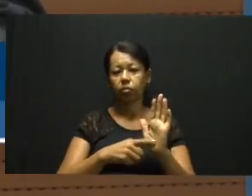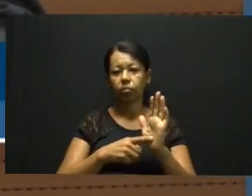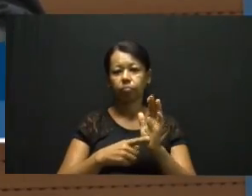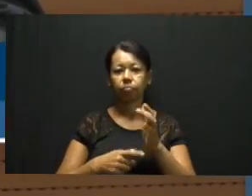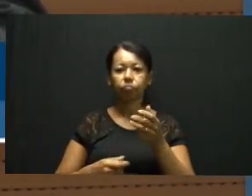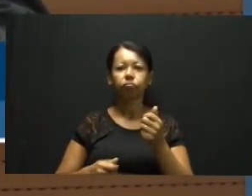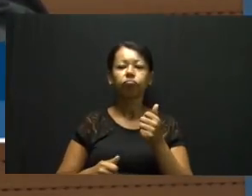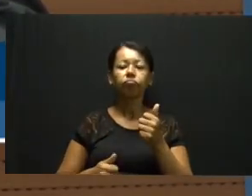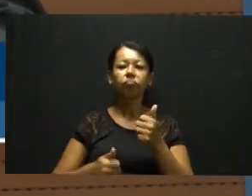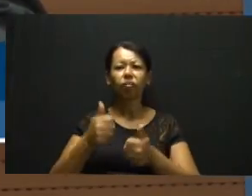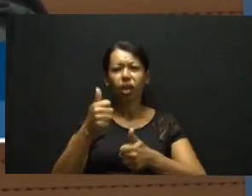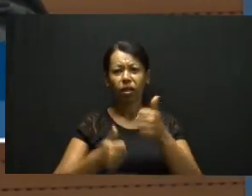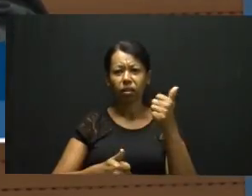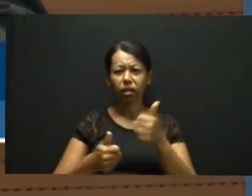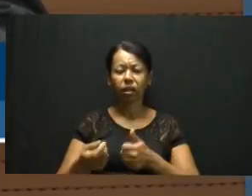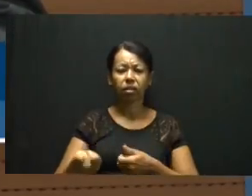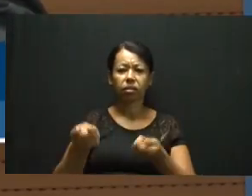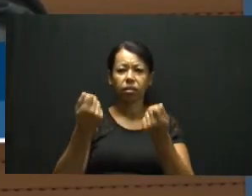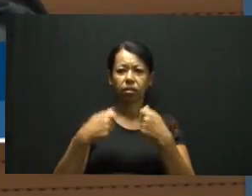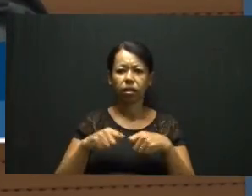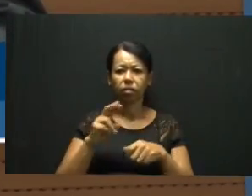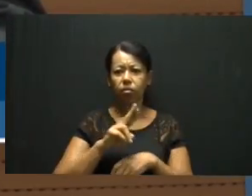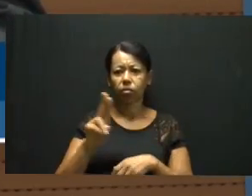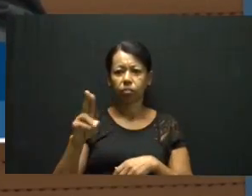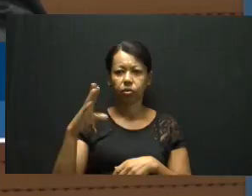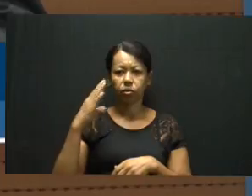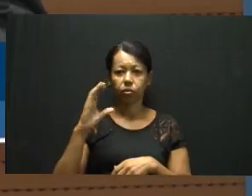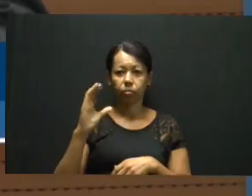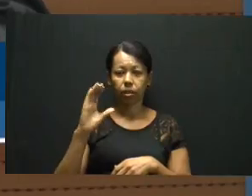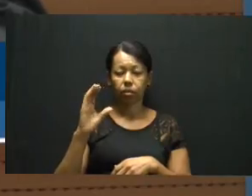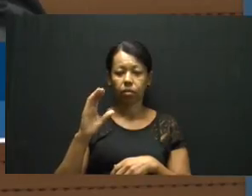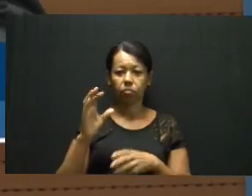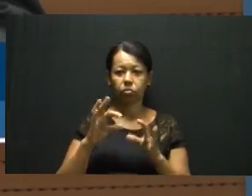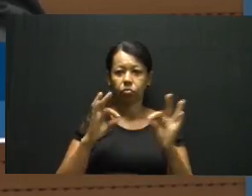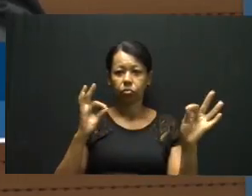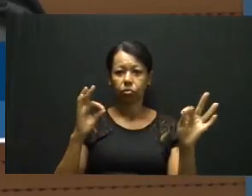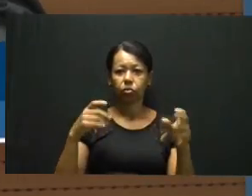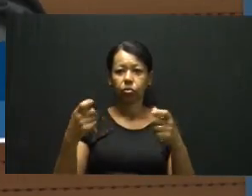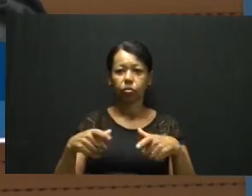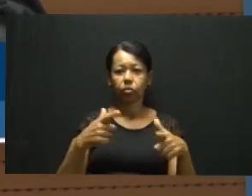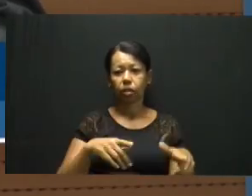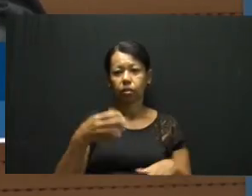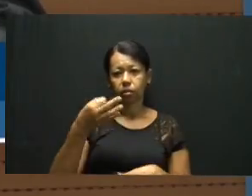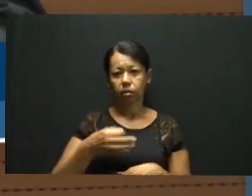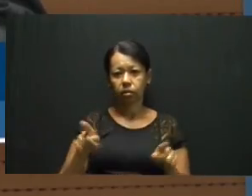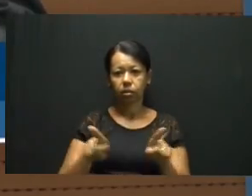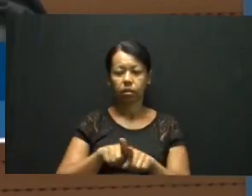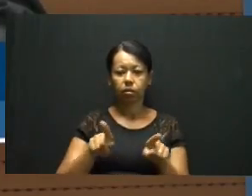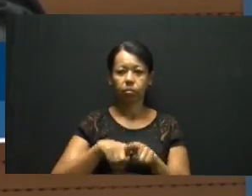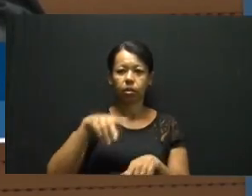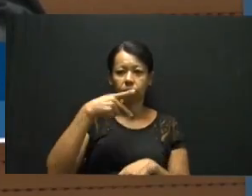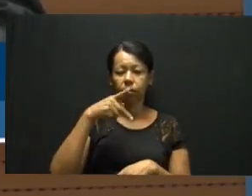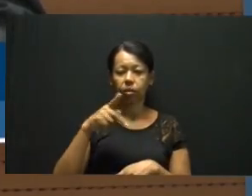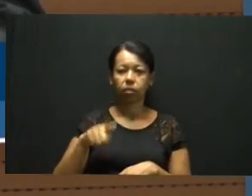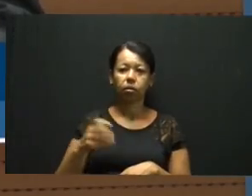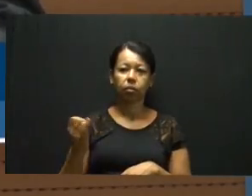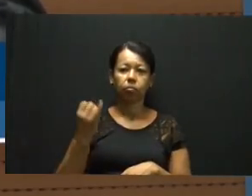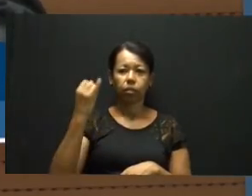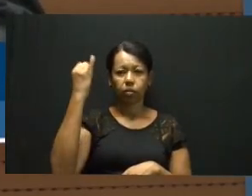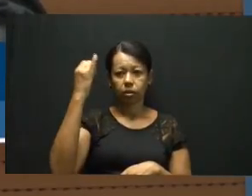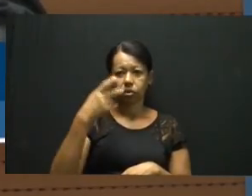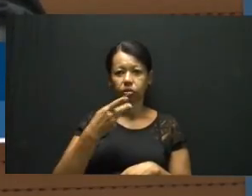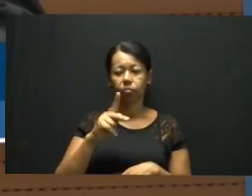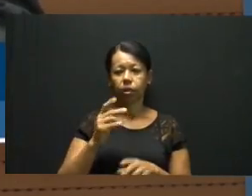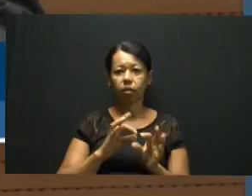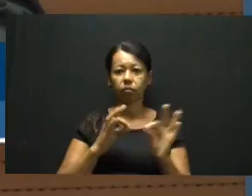nacional e internacional, que levam o nome de Cubatão aos mais longínquos lugares, e na certeza também se tratar de uma ferramenta de grande eficácia